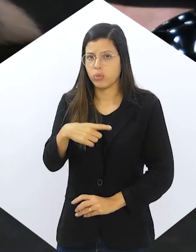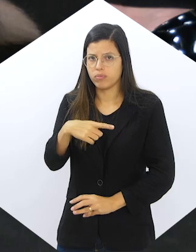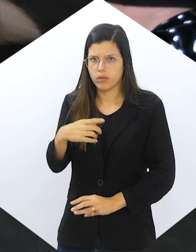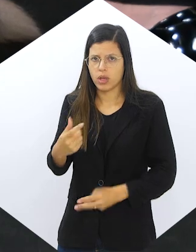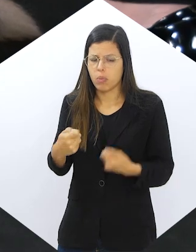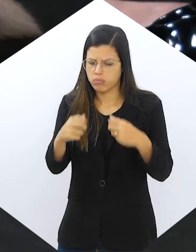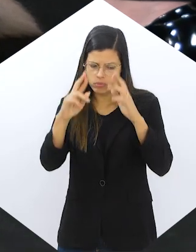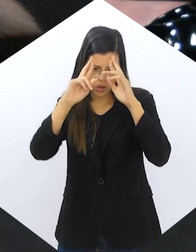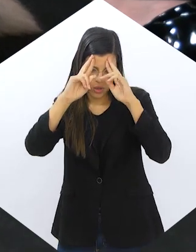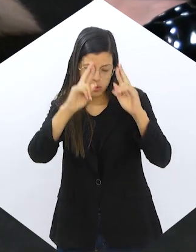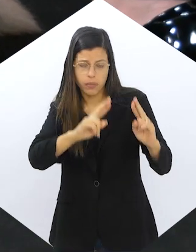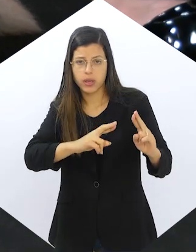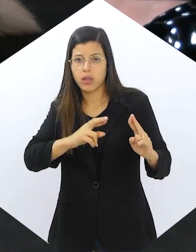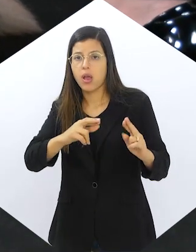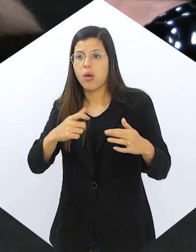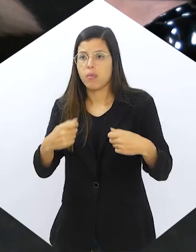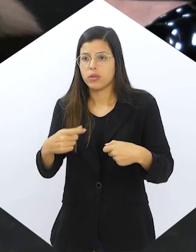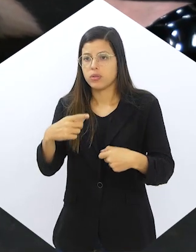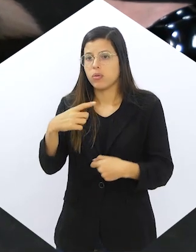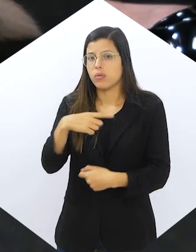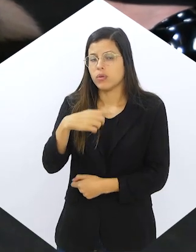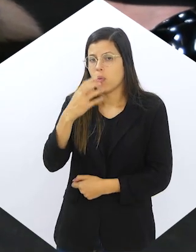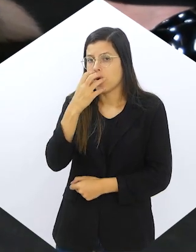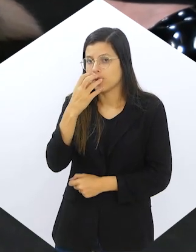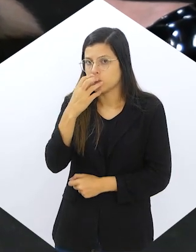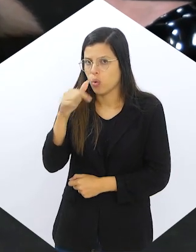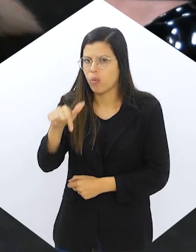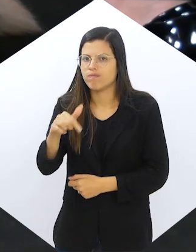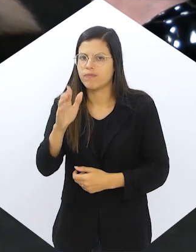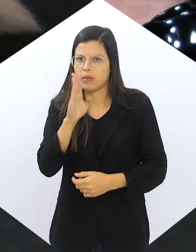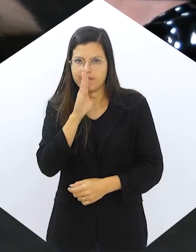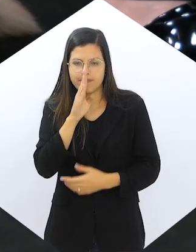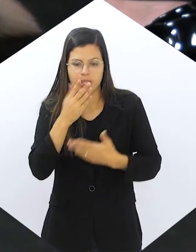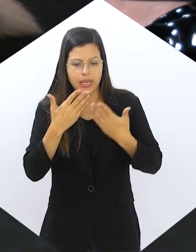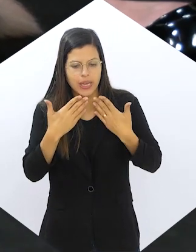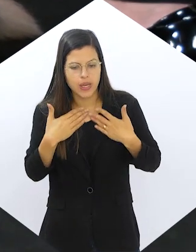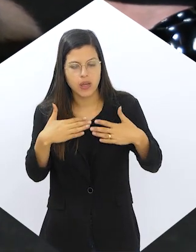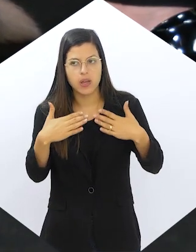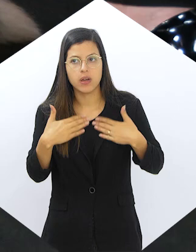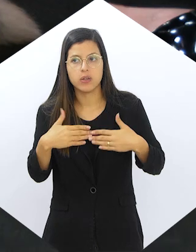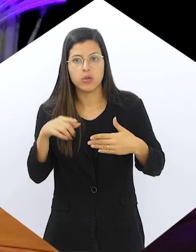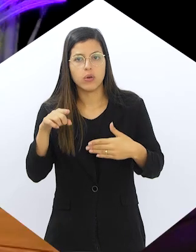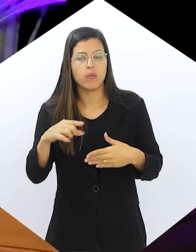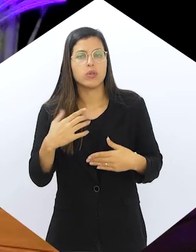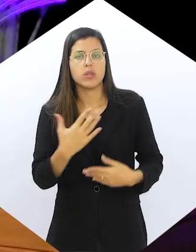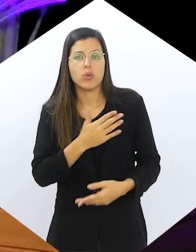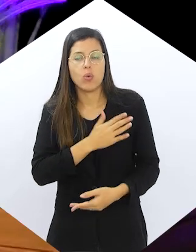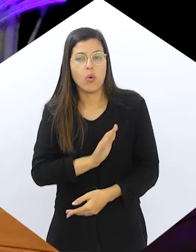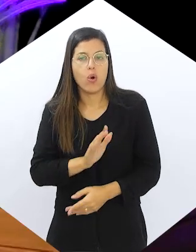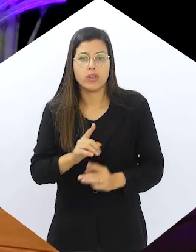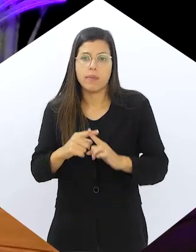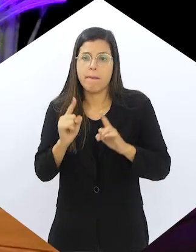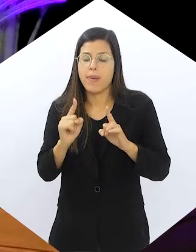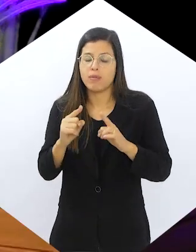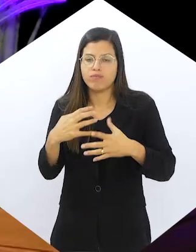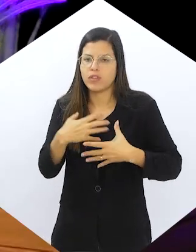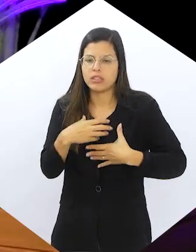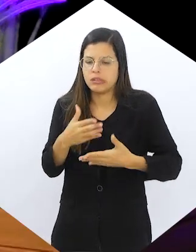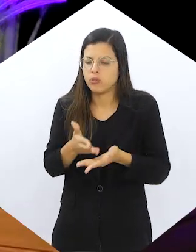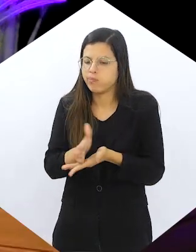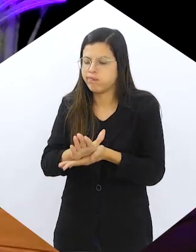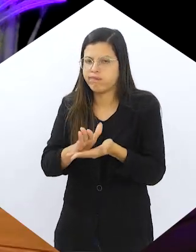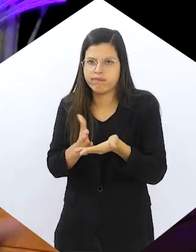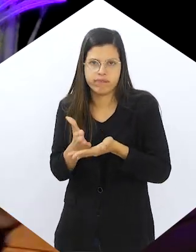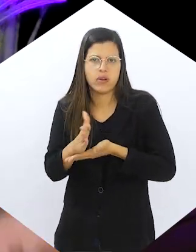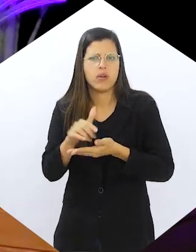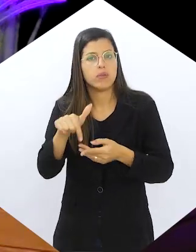Então eu tenho que ter um cachorro que agora que ele está quieto, por mais que você não goste, ele não está te incomodando.